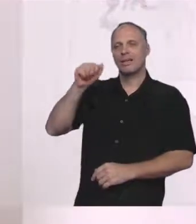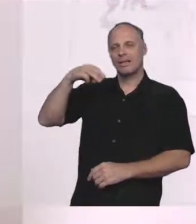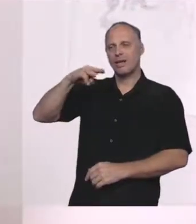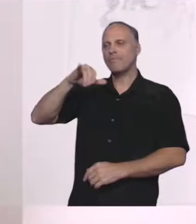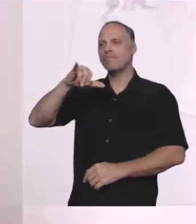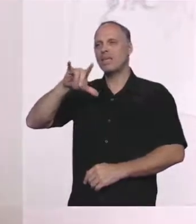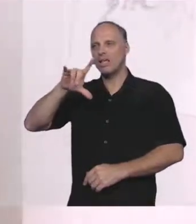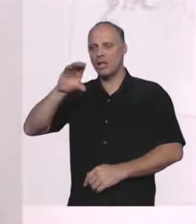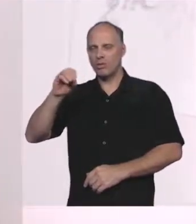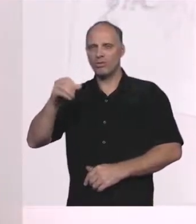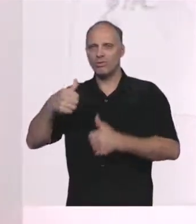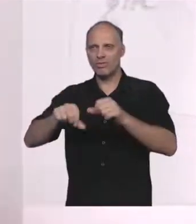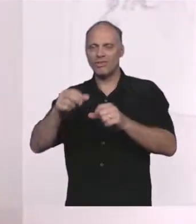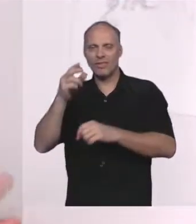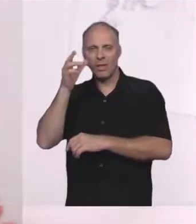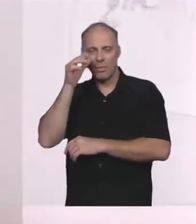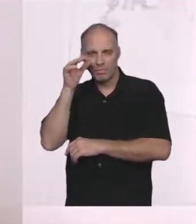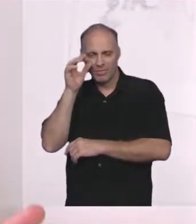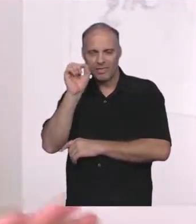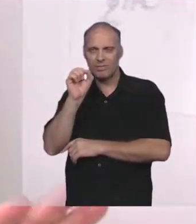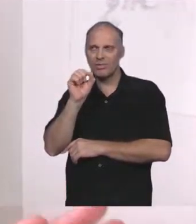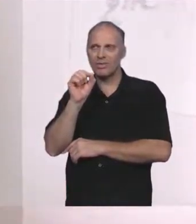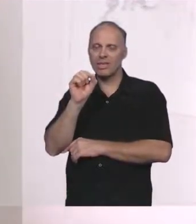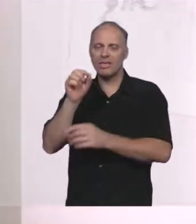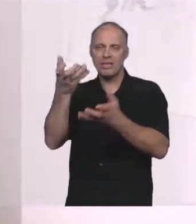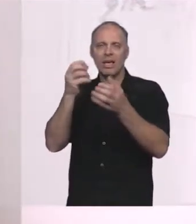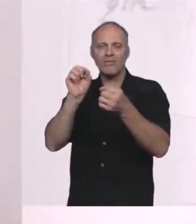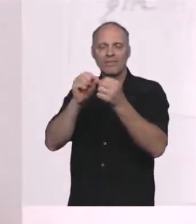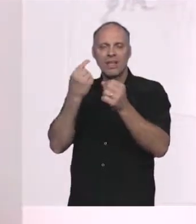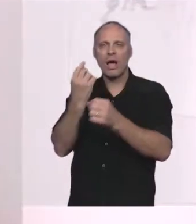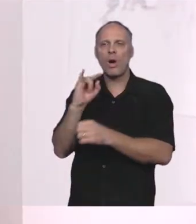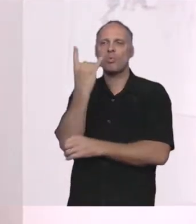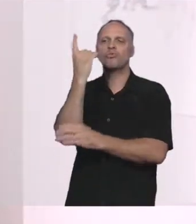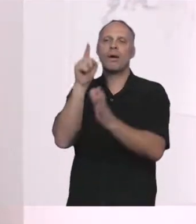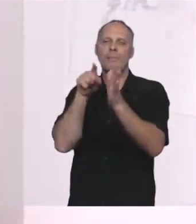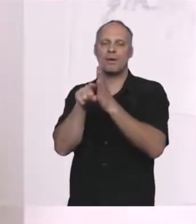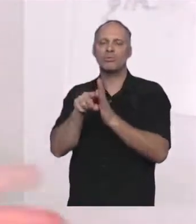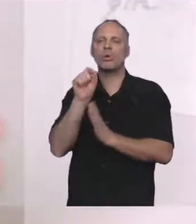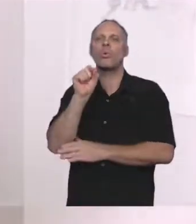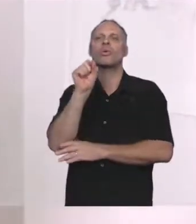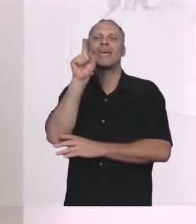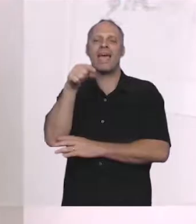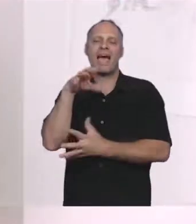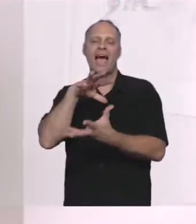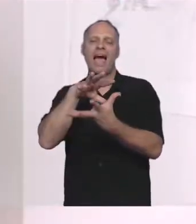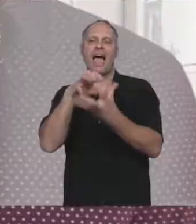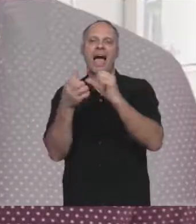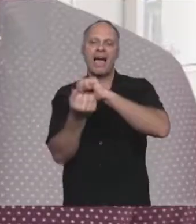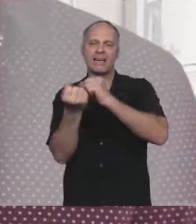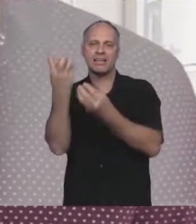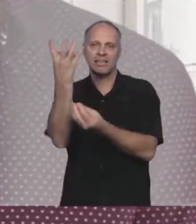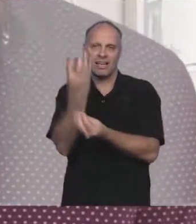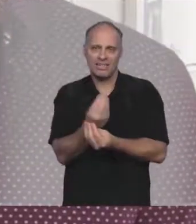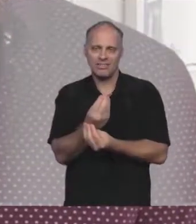Camilo, a gente está encerrando, mas quero fazer uma última pergunta. O que é arte para ti?